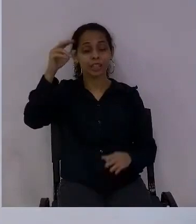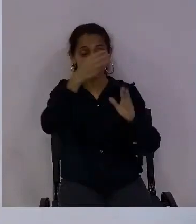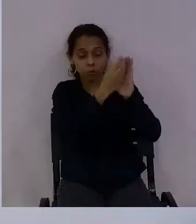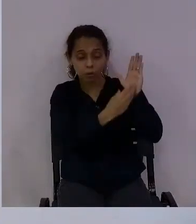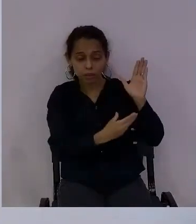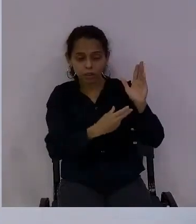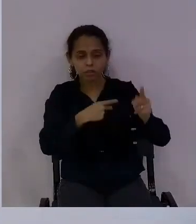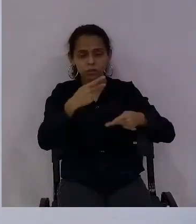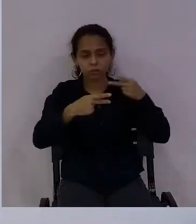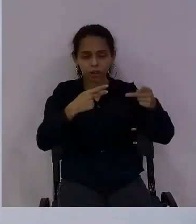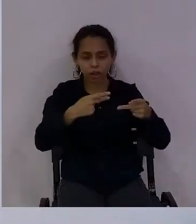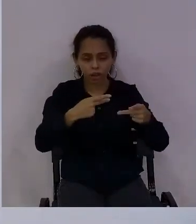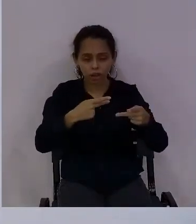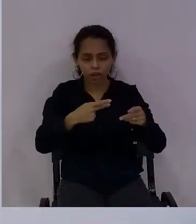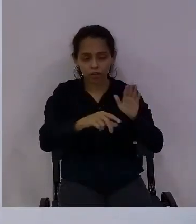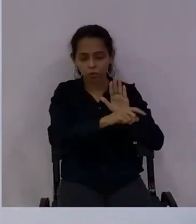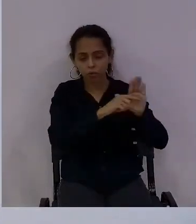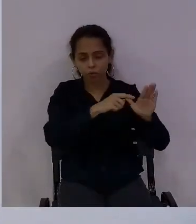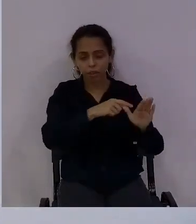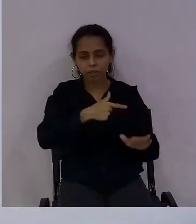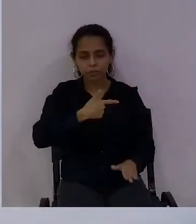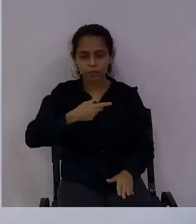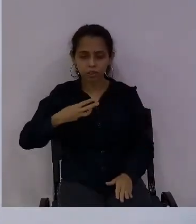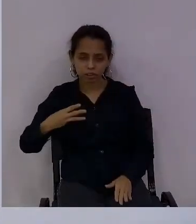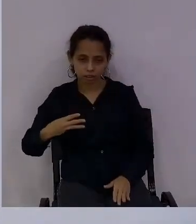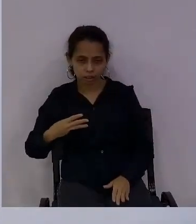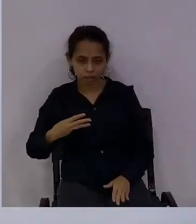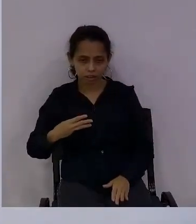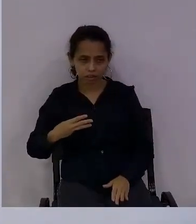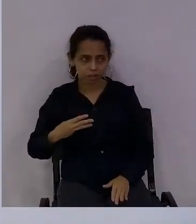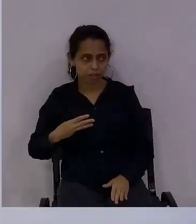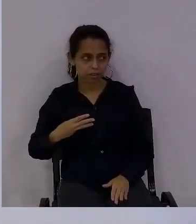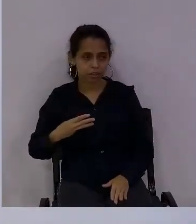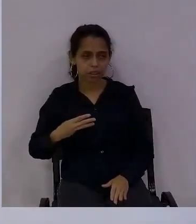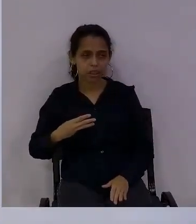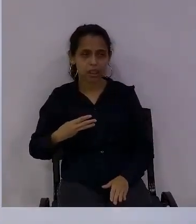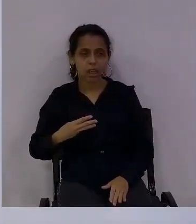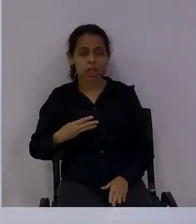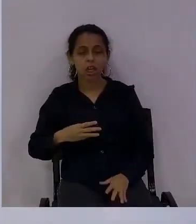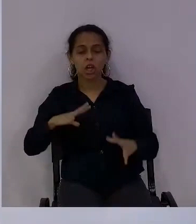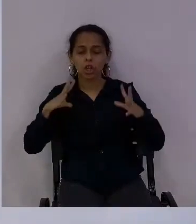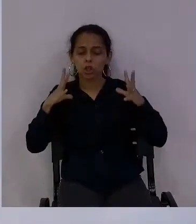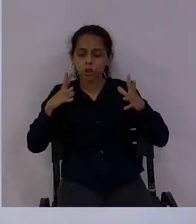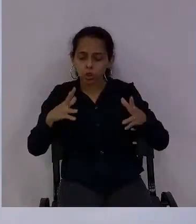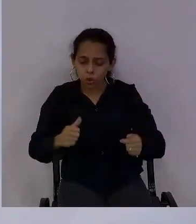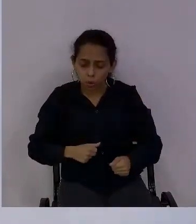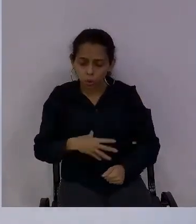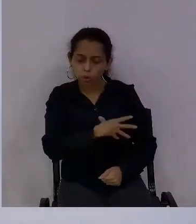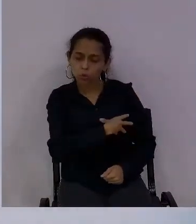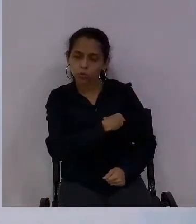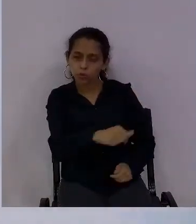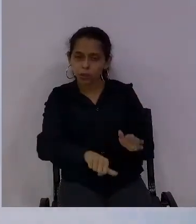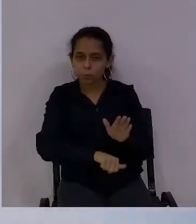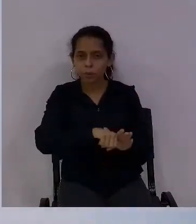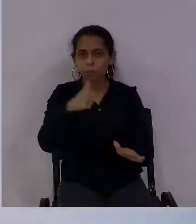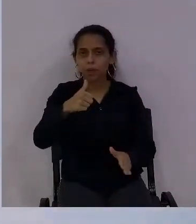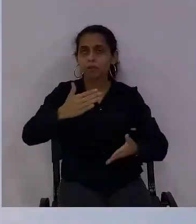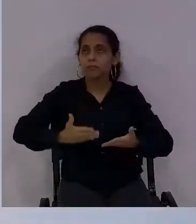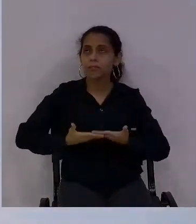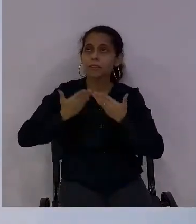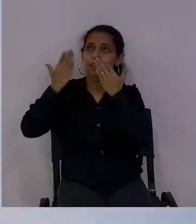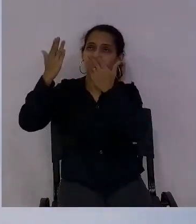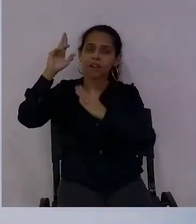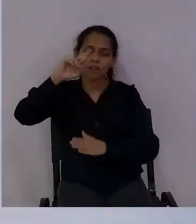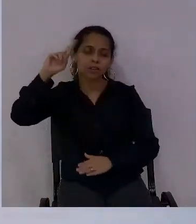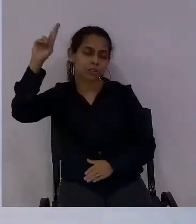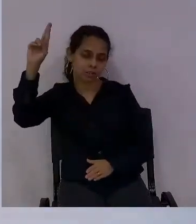no verso 23, conforme o que está escrito na lei do Senhor, todo primogênito ao Senhor será consagrado. Então